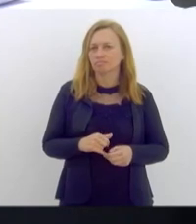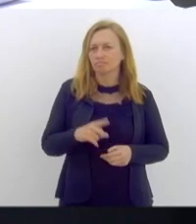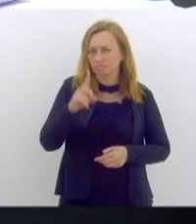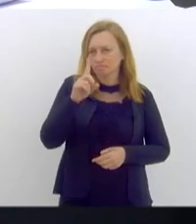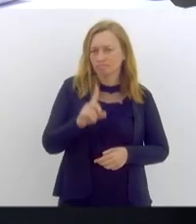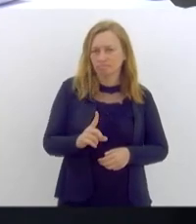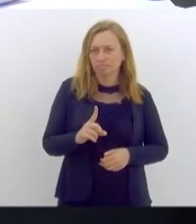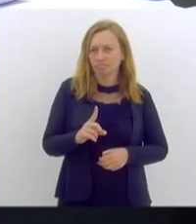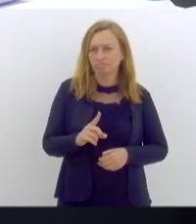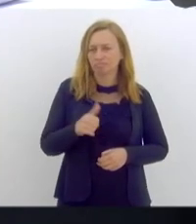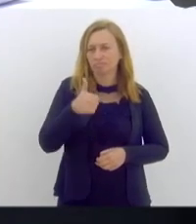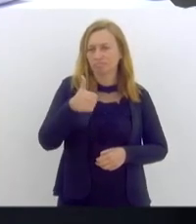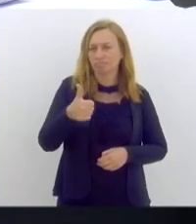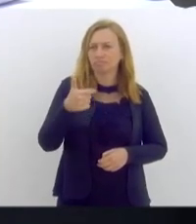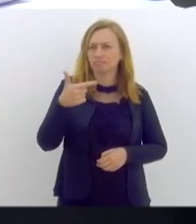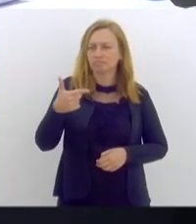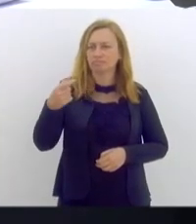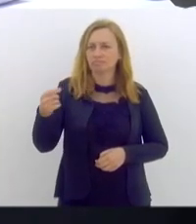120%